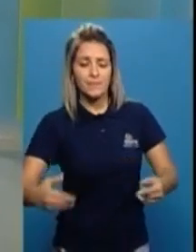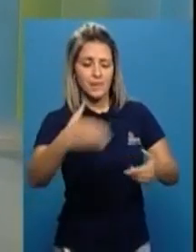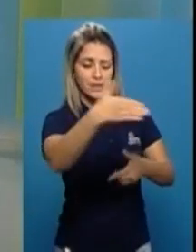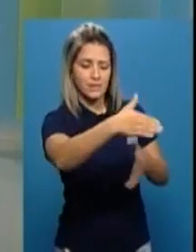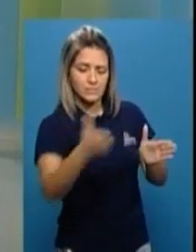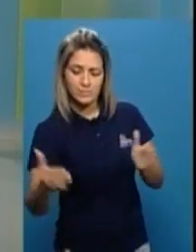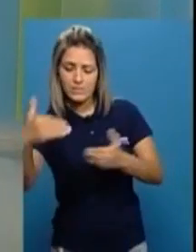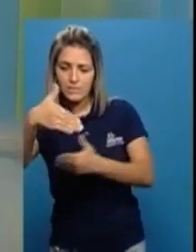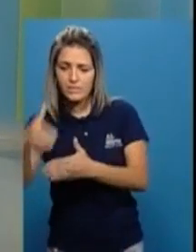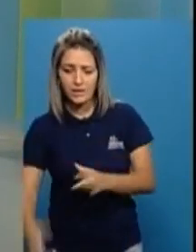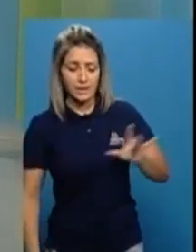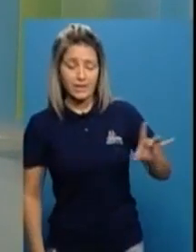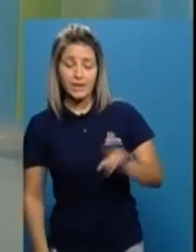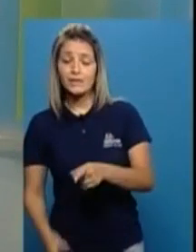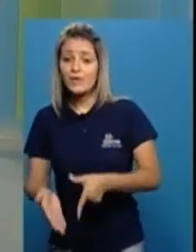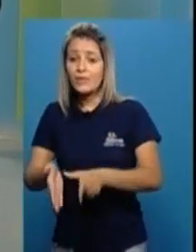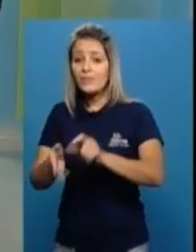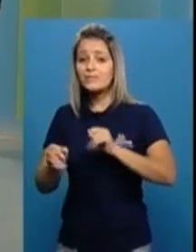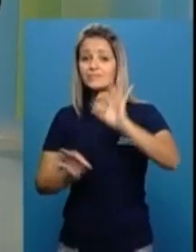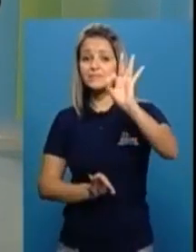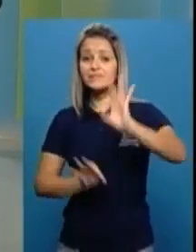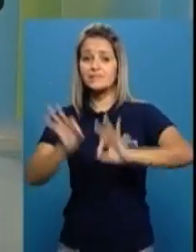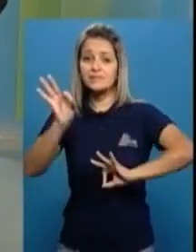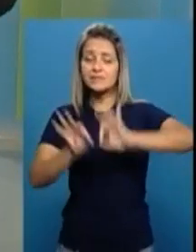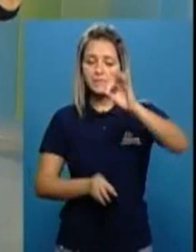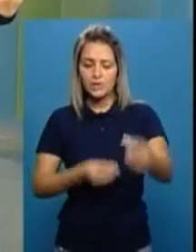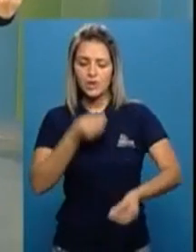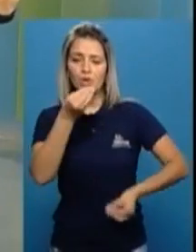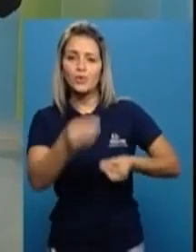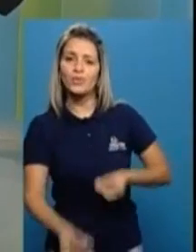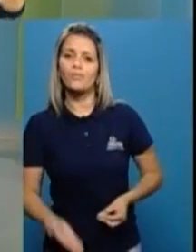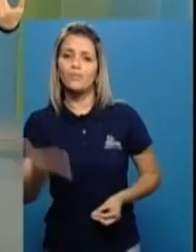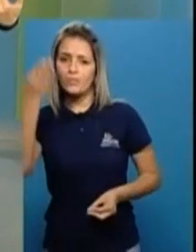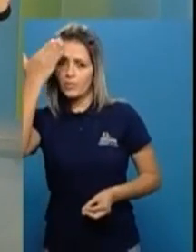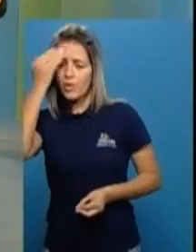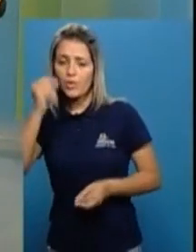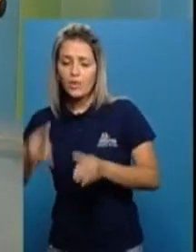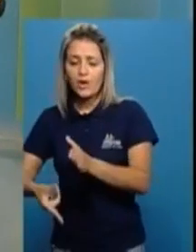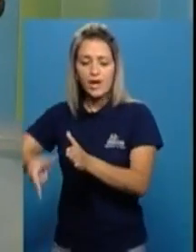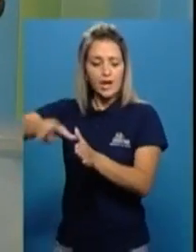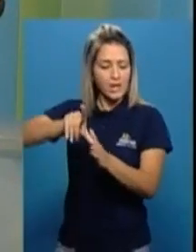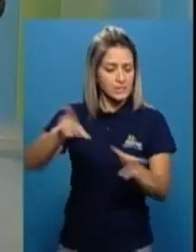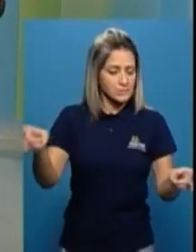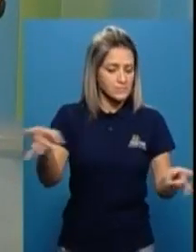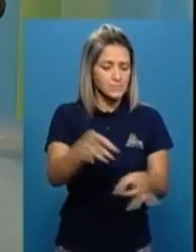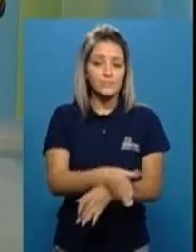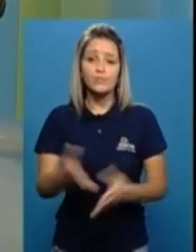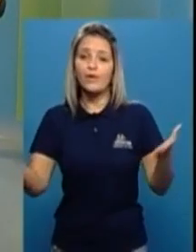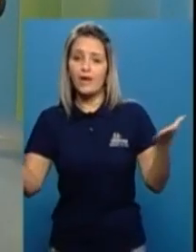que necessitam ser programadas à medida que as operações anteriores se